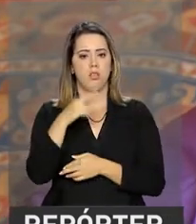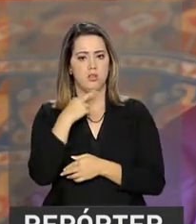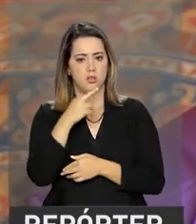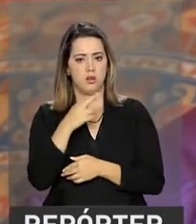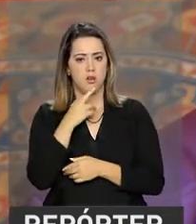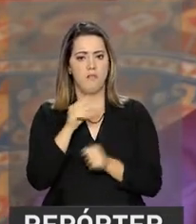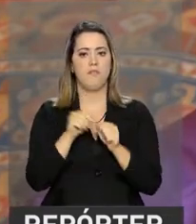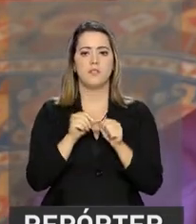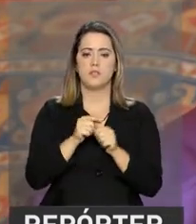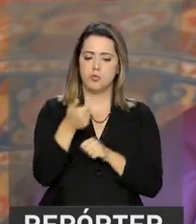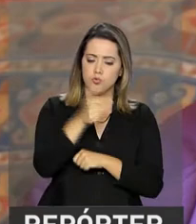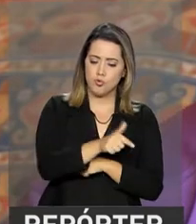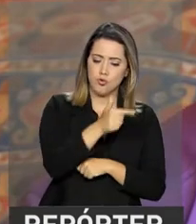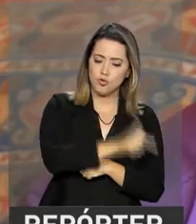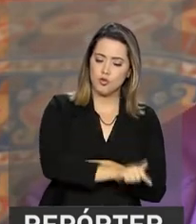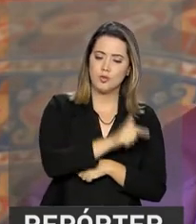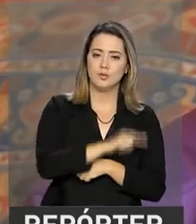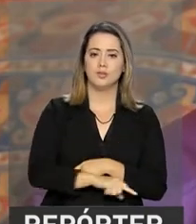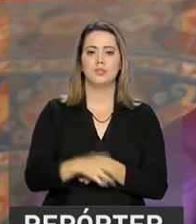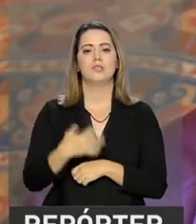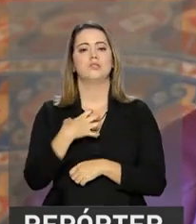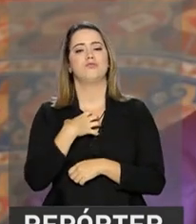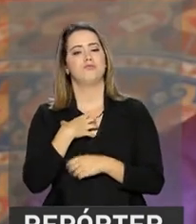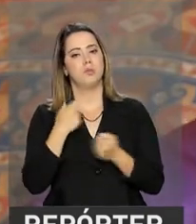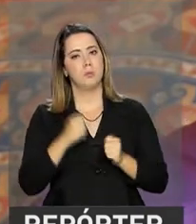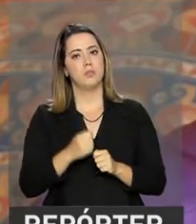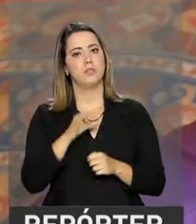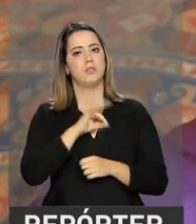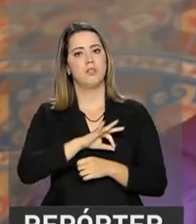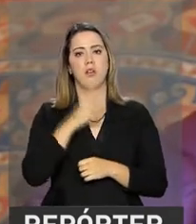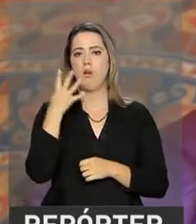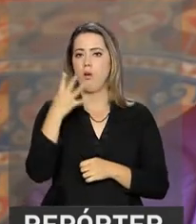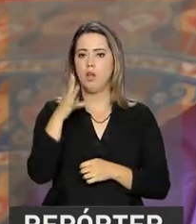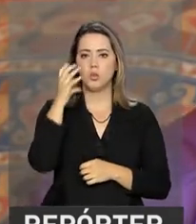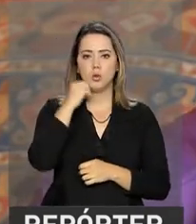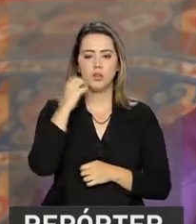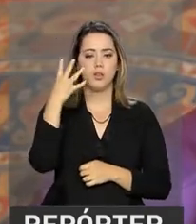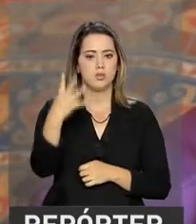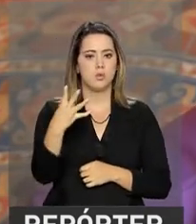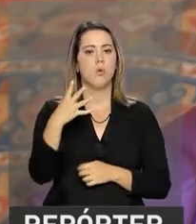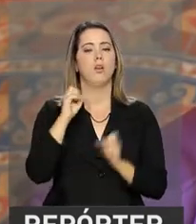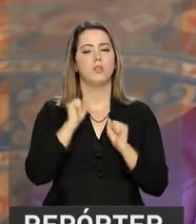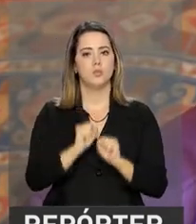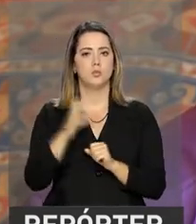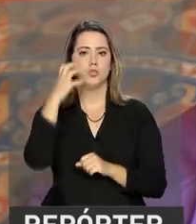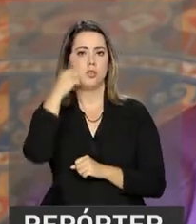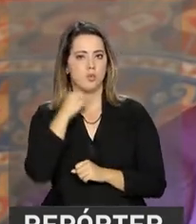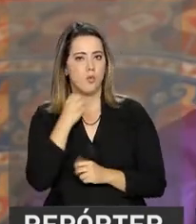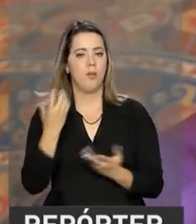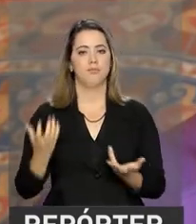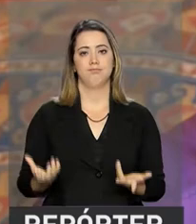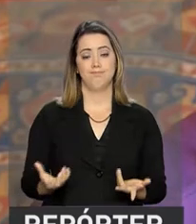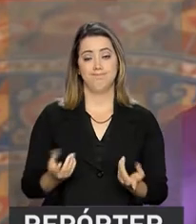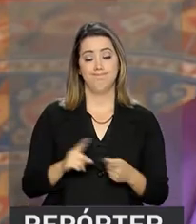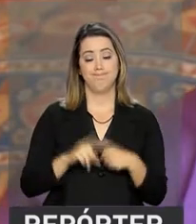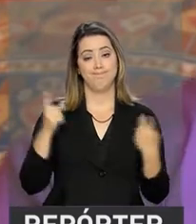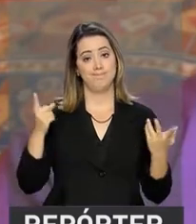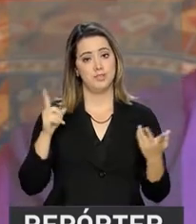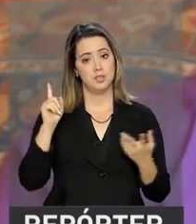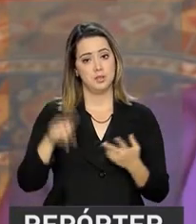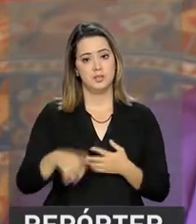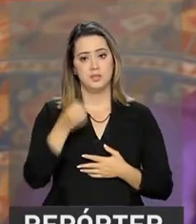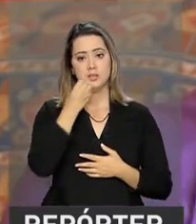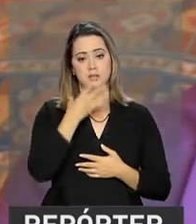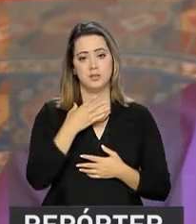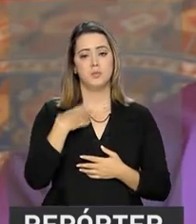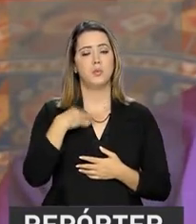que fazer de novo, eu faria. Se eu tivesse condições de ficar com as 4, a gente ficava, sabe? Mas É coisas